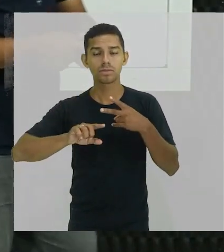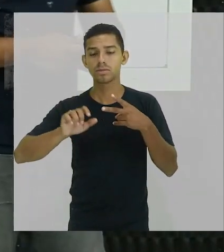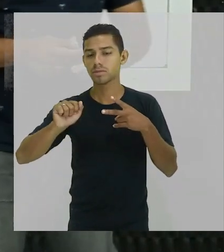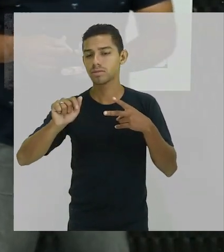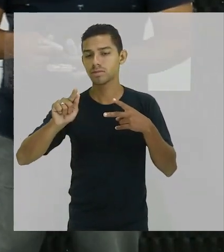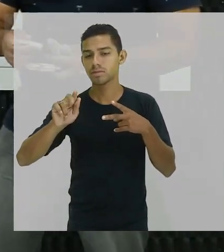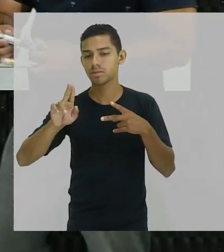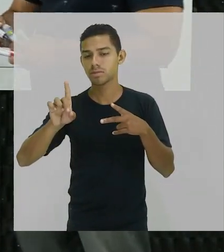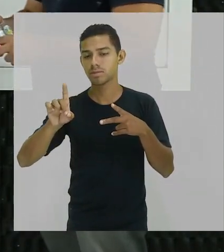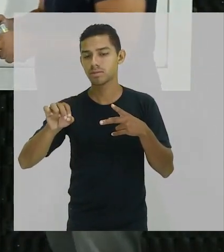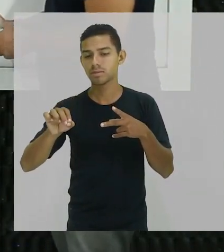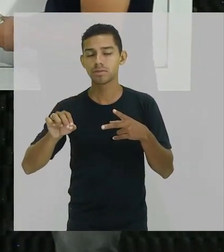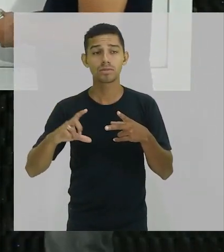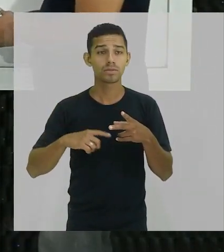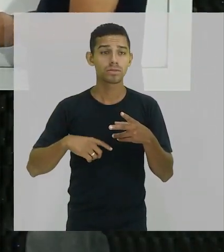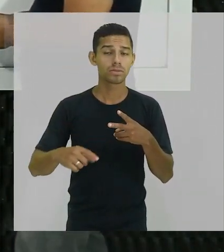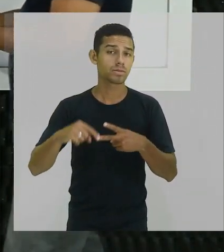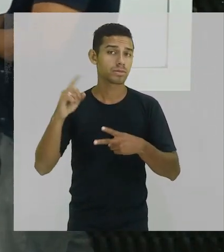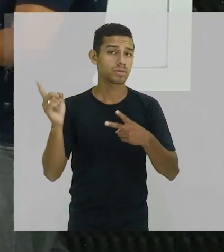segunda característica